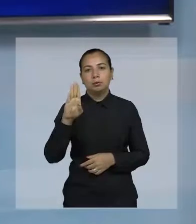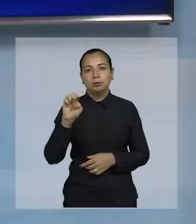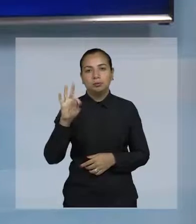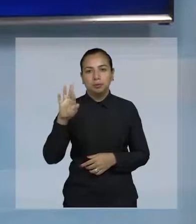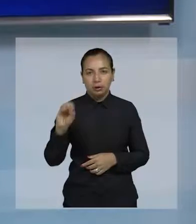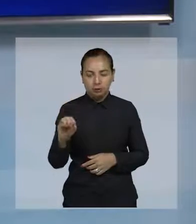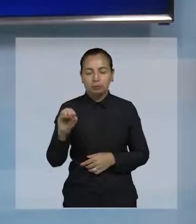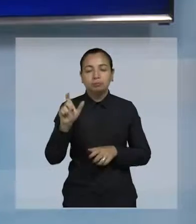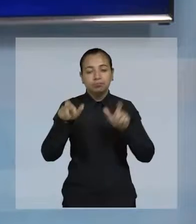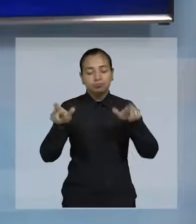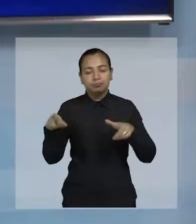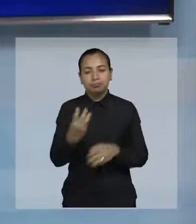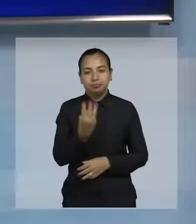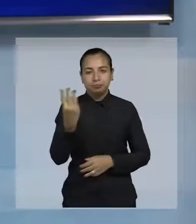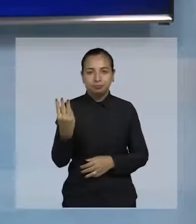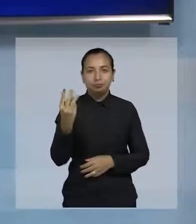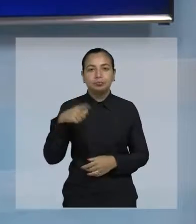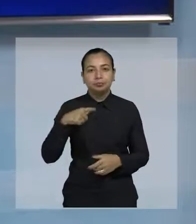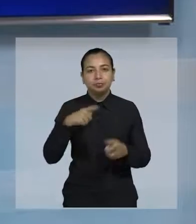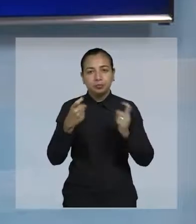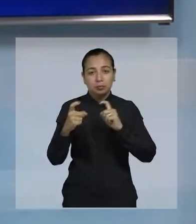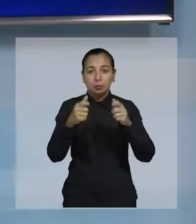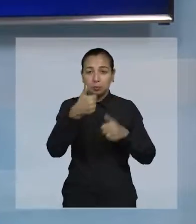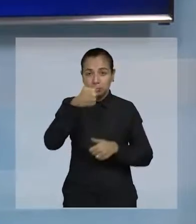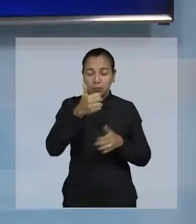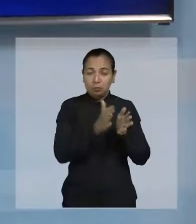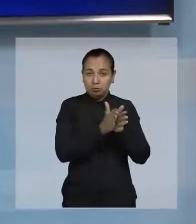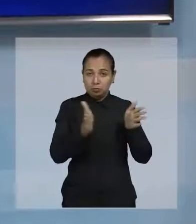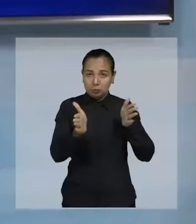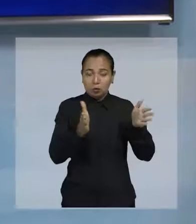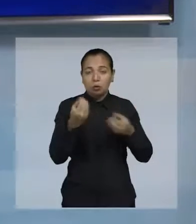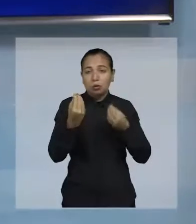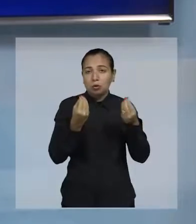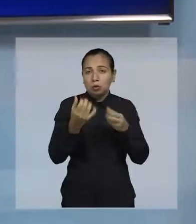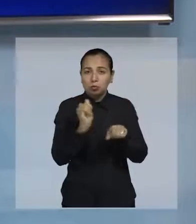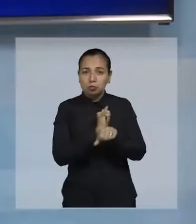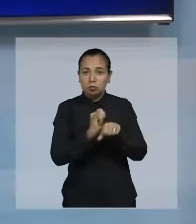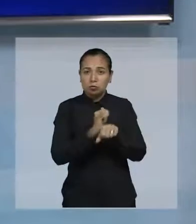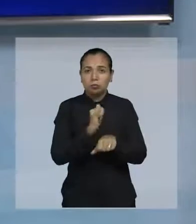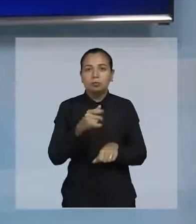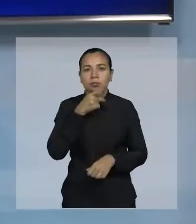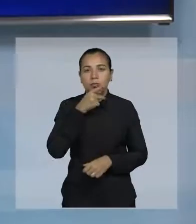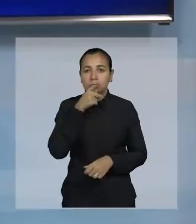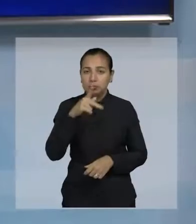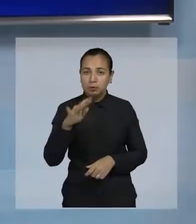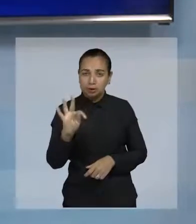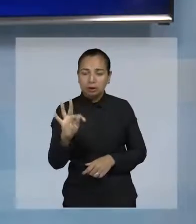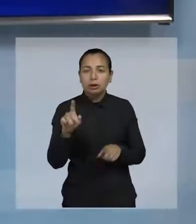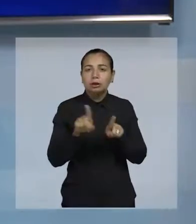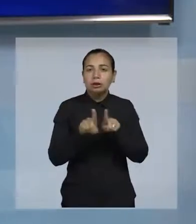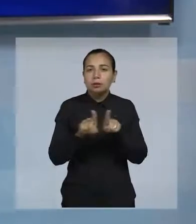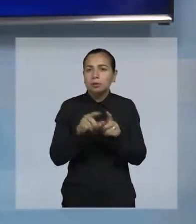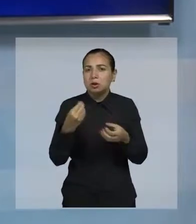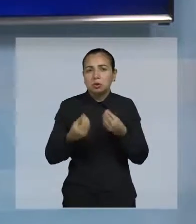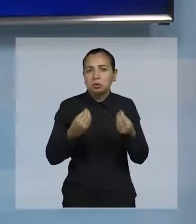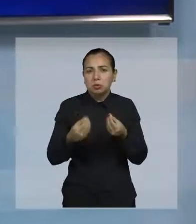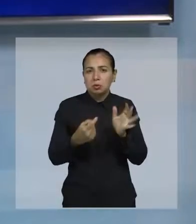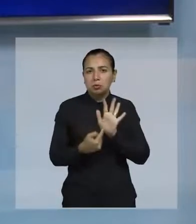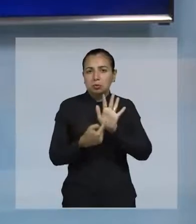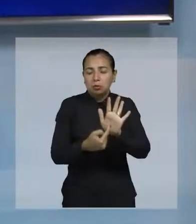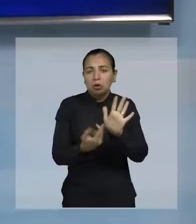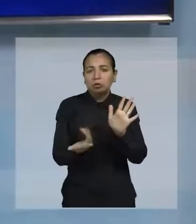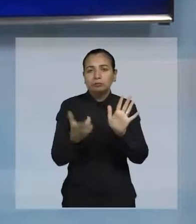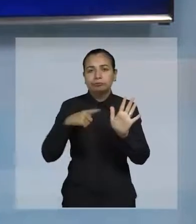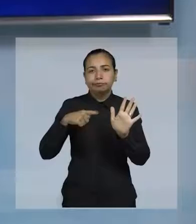Rodrigues. Discutimos no primeiro bloco essa estratégia do PT e a simbologia do